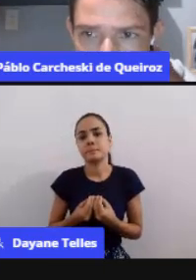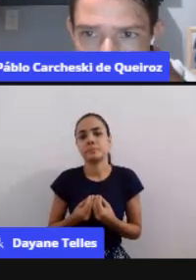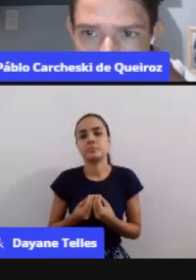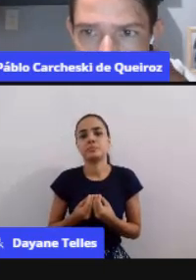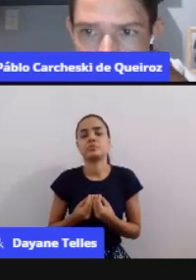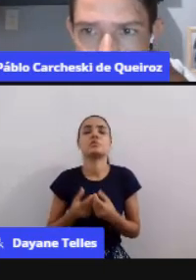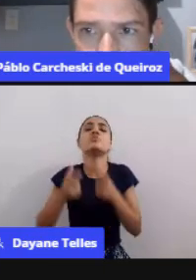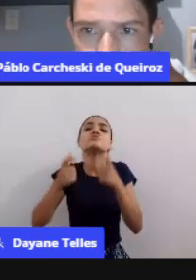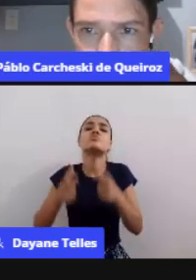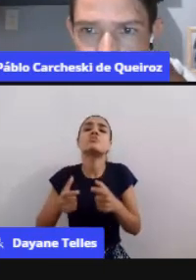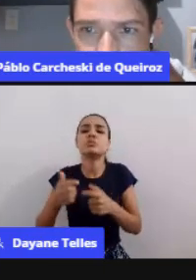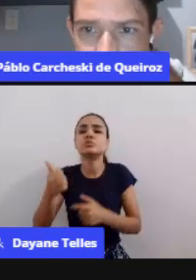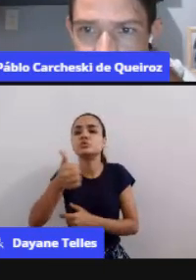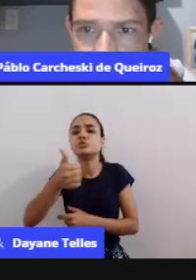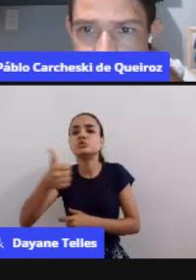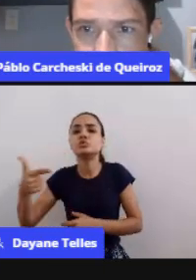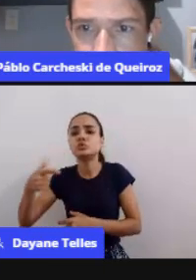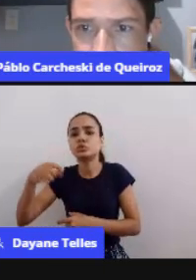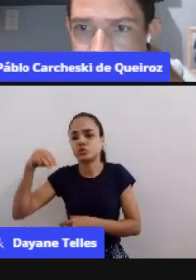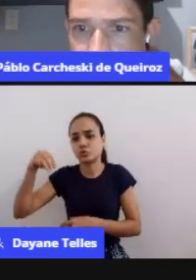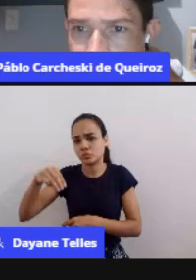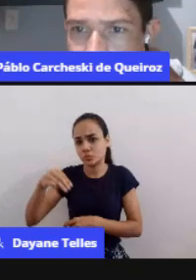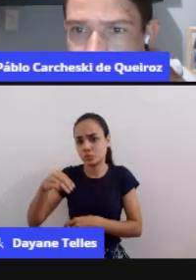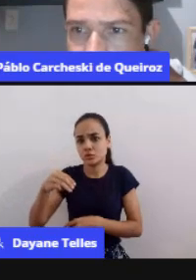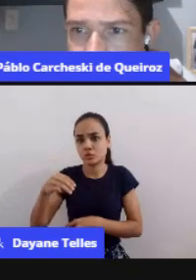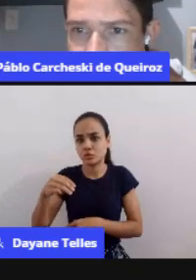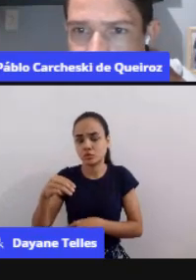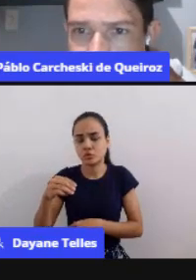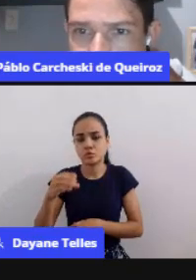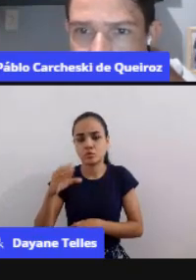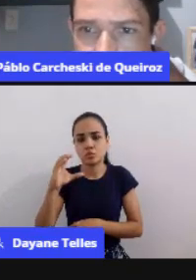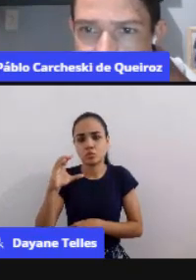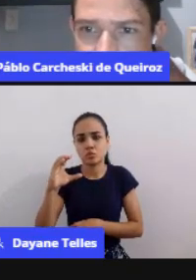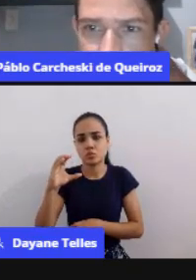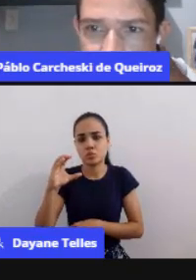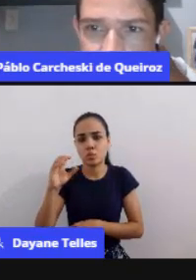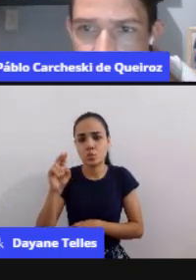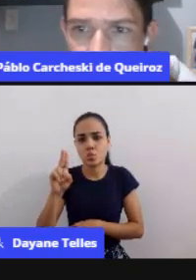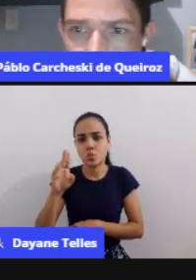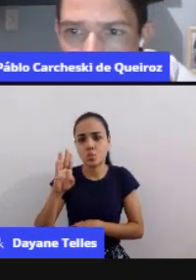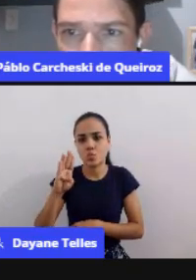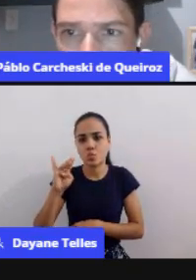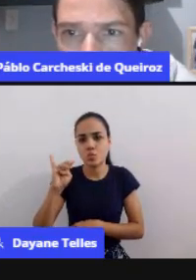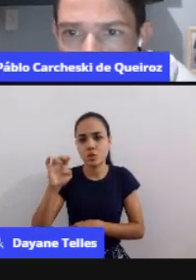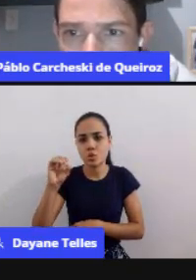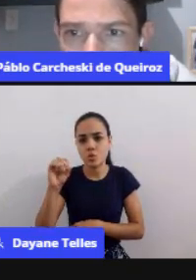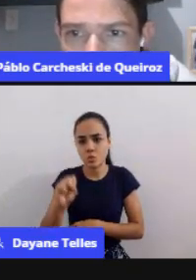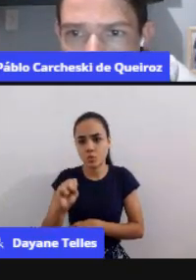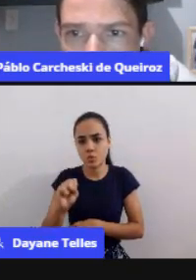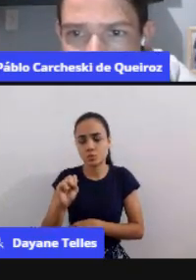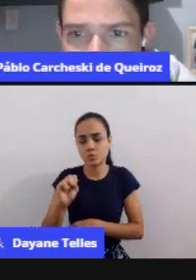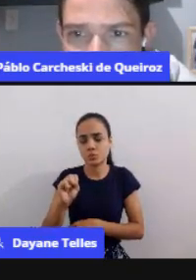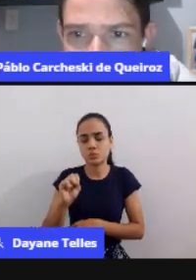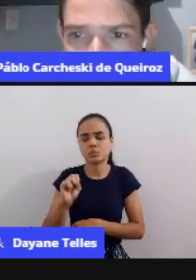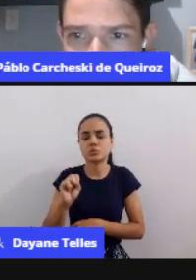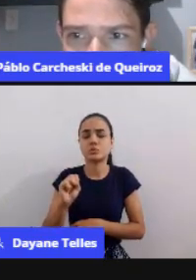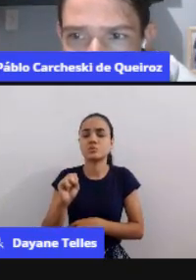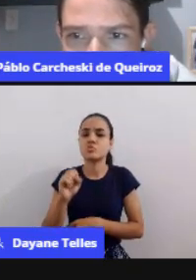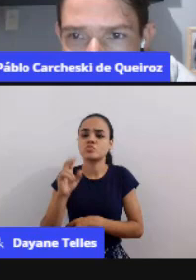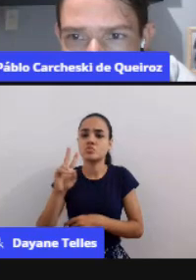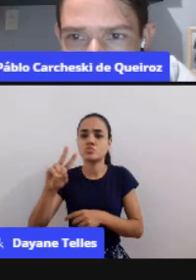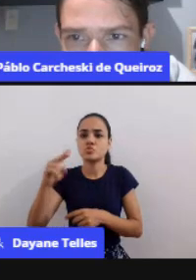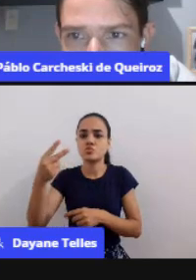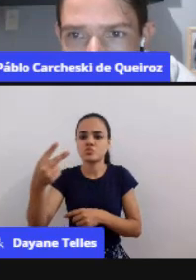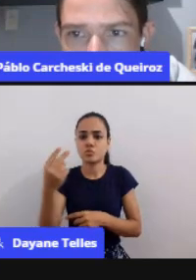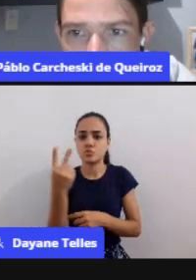cúbicos ali, né? Que conta que eu faria, né? Eu até poderia perguntar aqui, né? Com essa informação, qual que foi o consumo dessa residência,